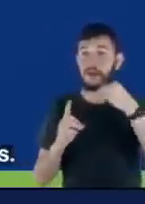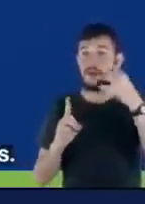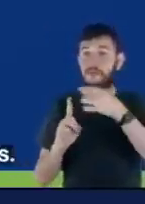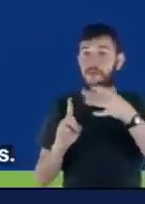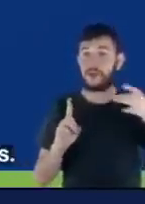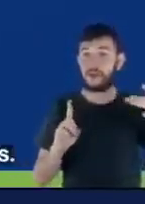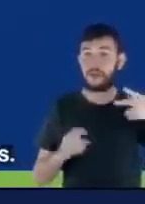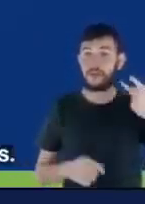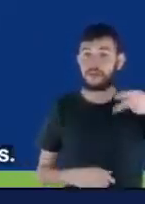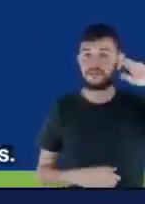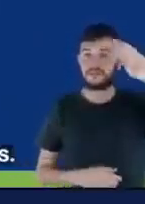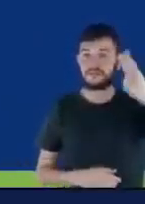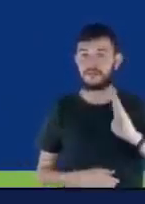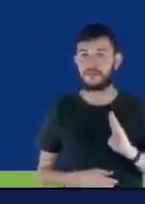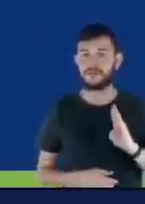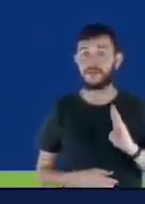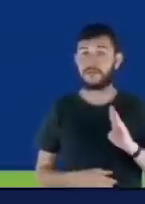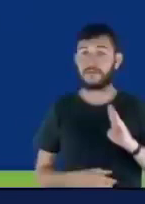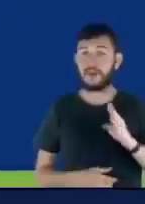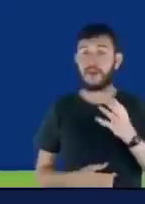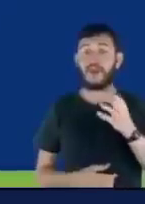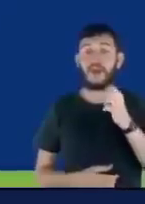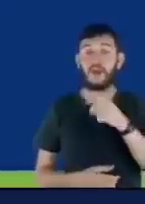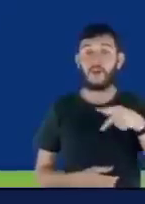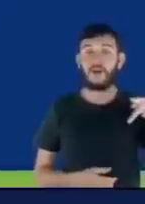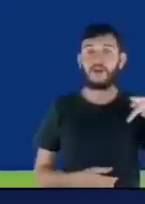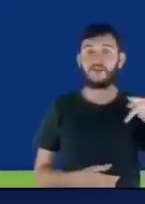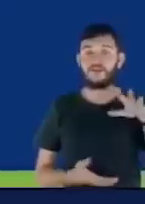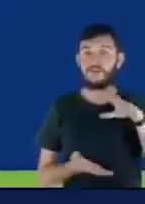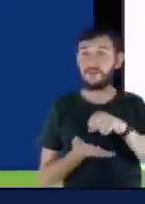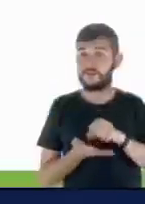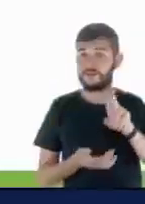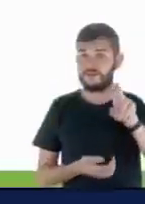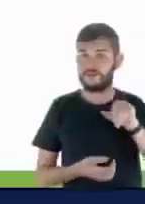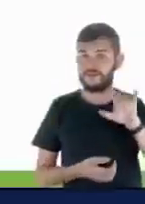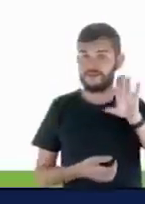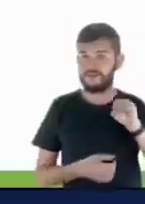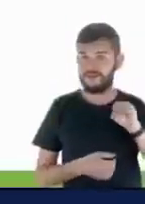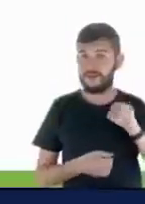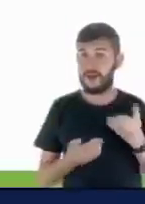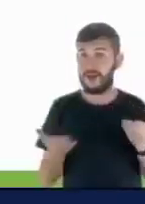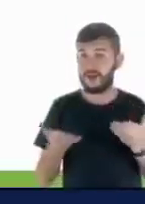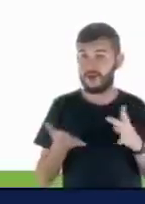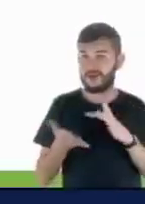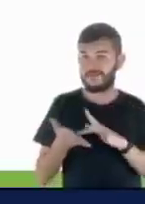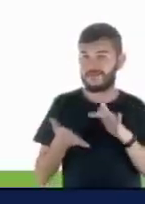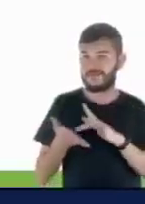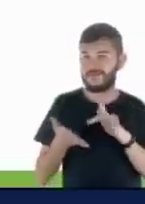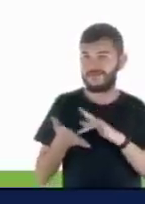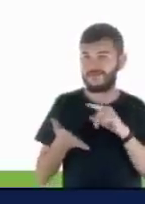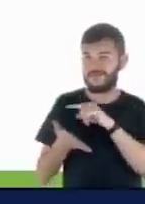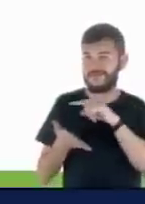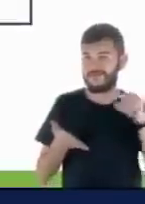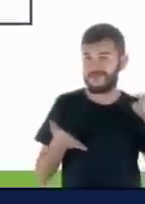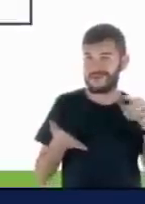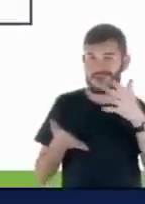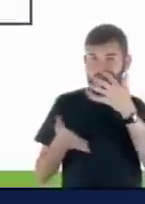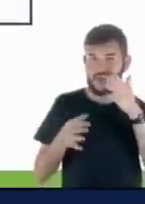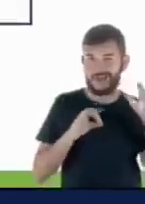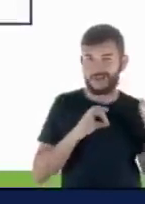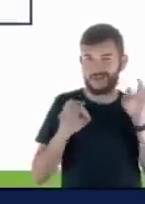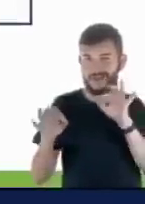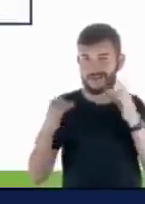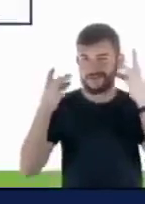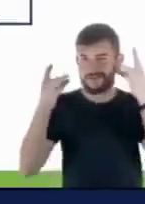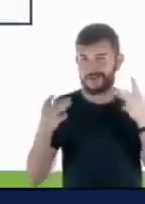de vulnerabilidade no país. É o aplicativo do Cadastro Único. Agora, na palma da sua mão, você poderá